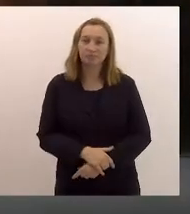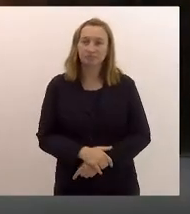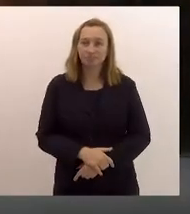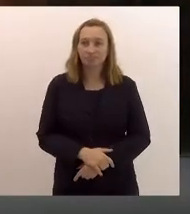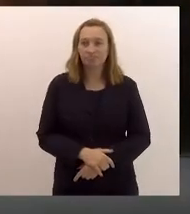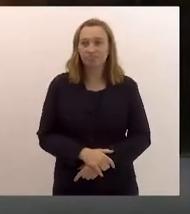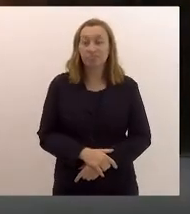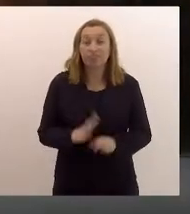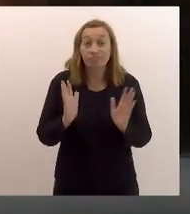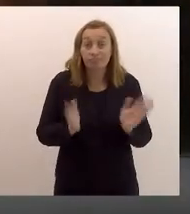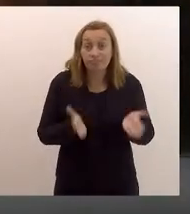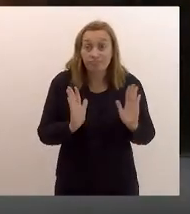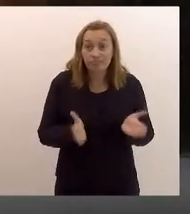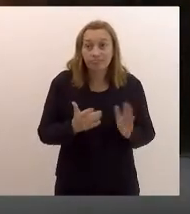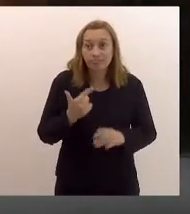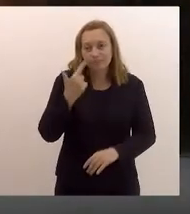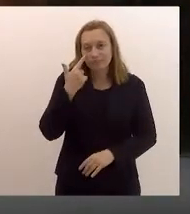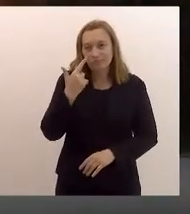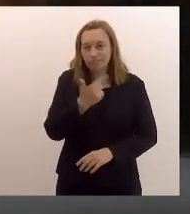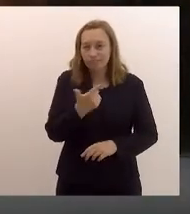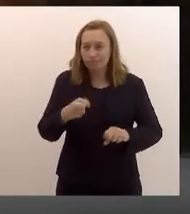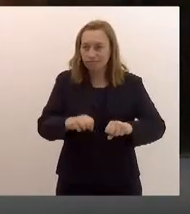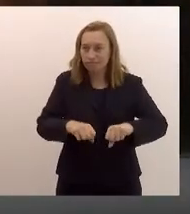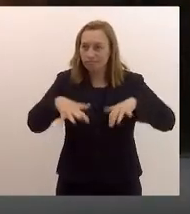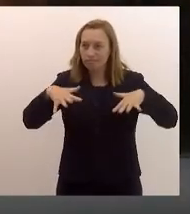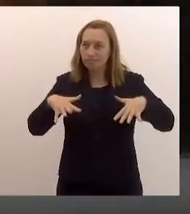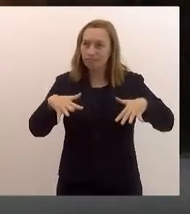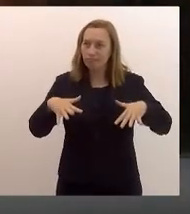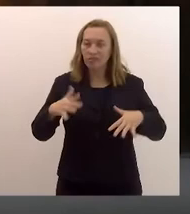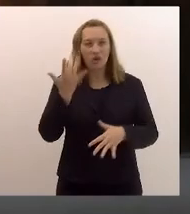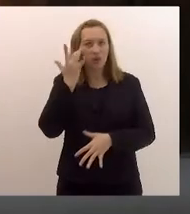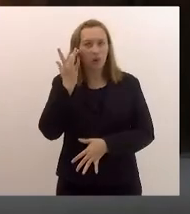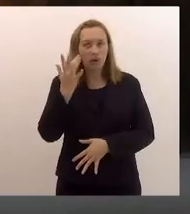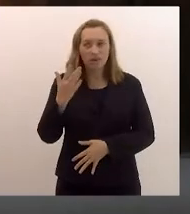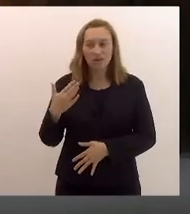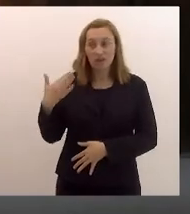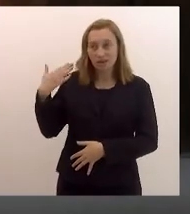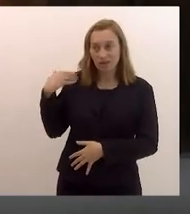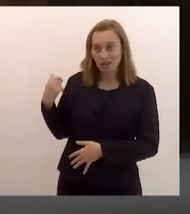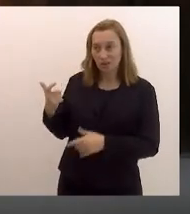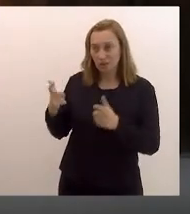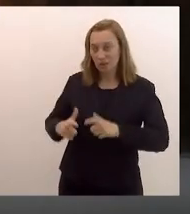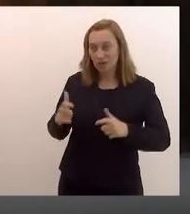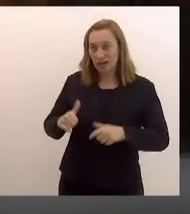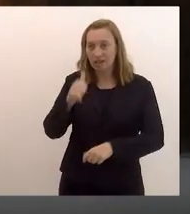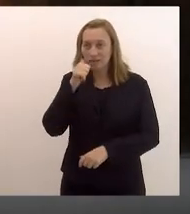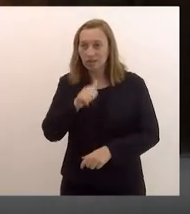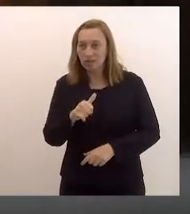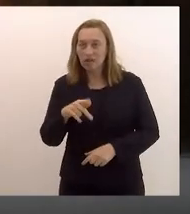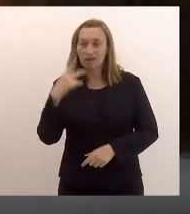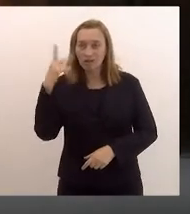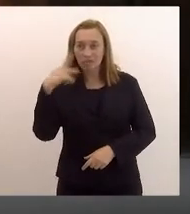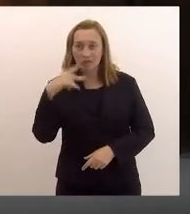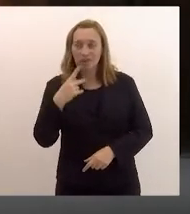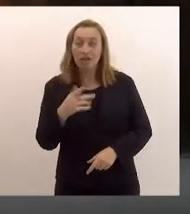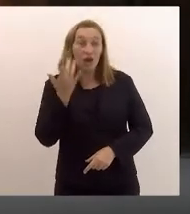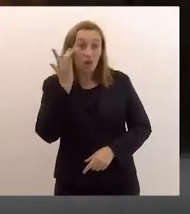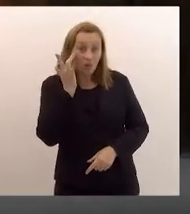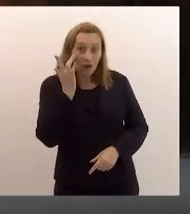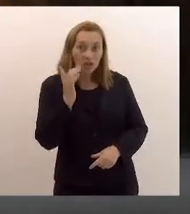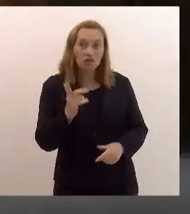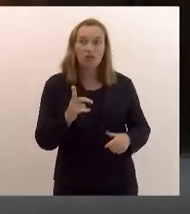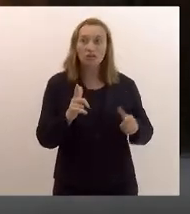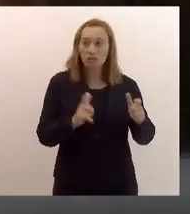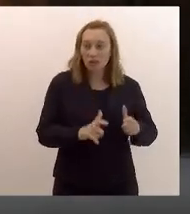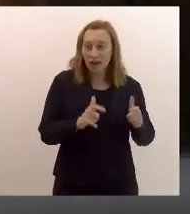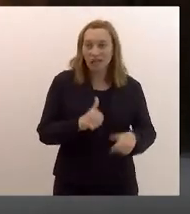e hoje quando olho para esse plenário e eu acho que se de um lado lugar de mulher também é na política eu acho que